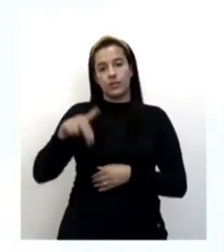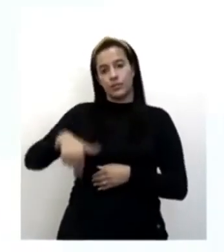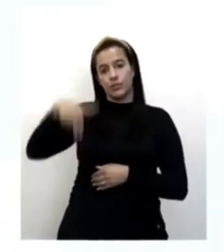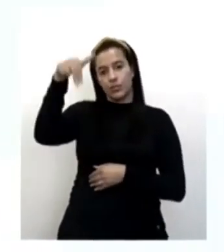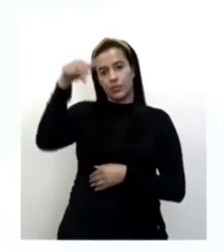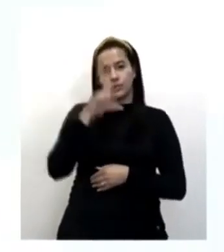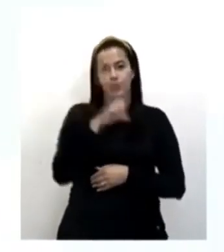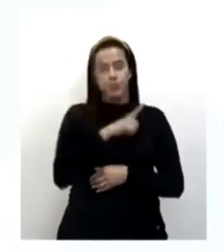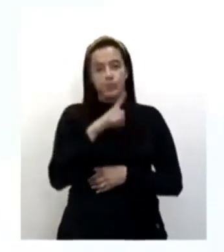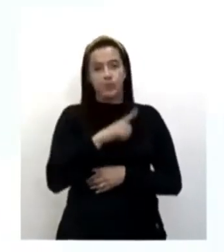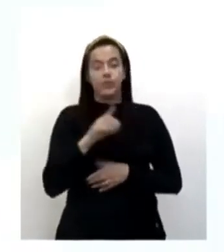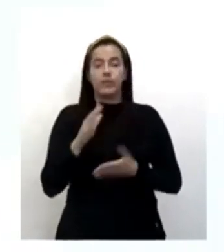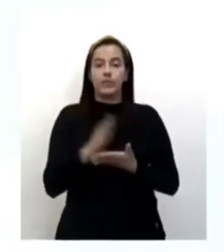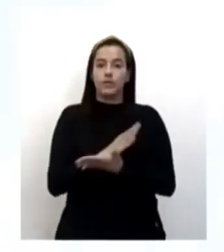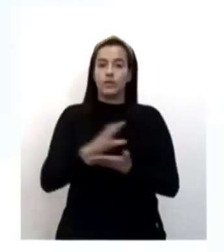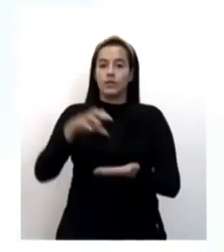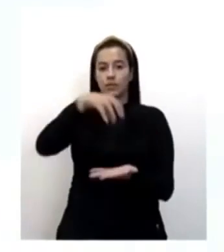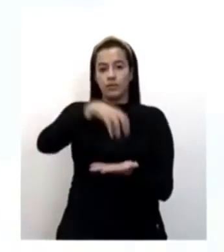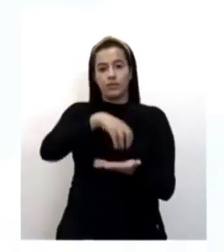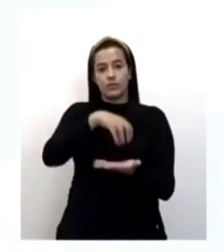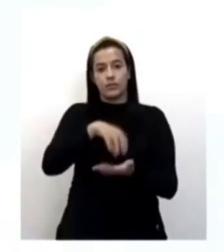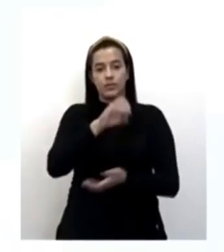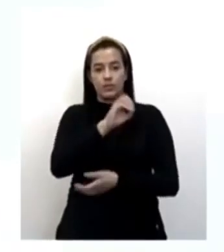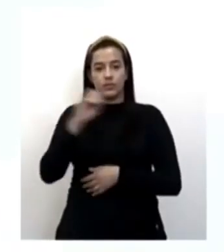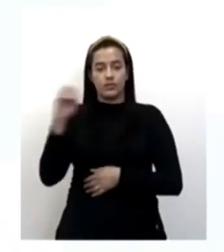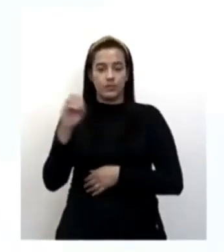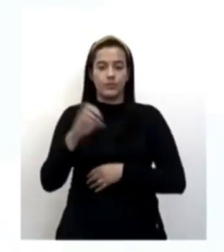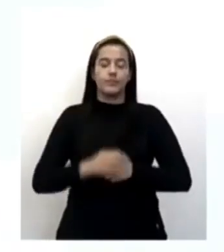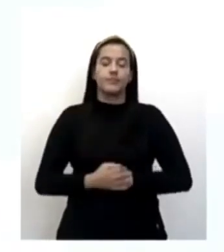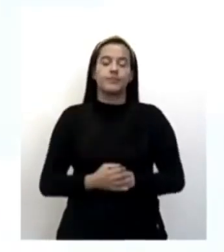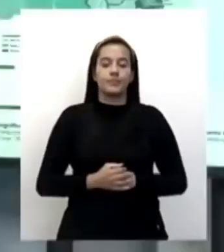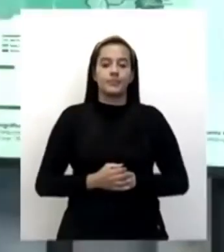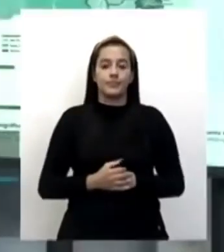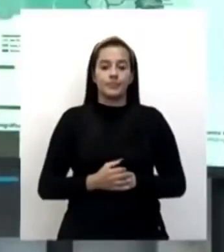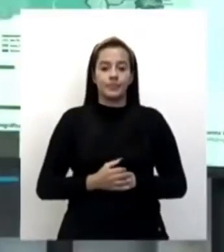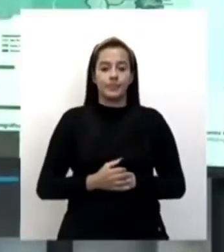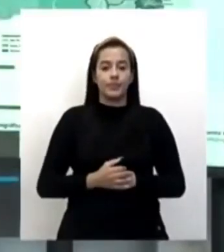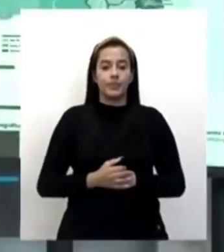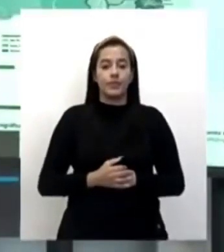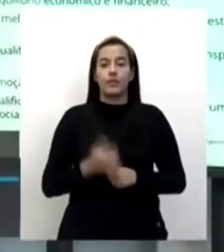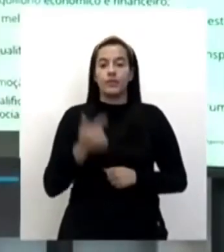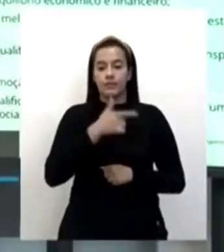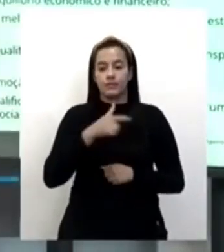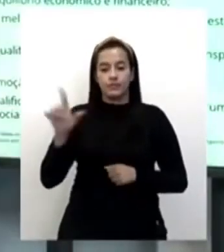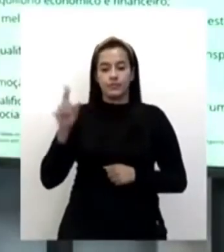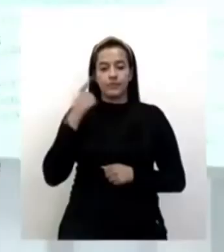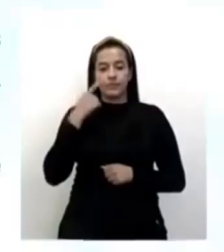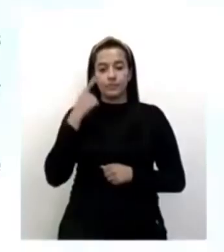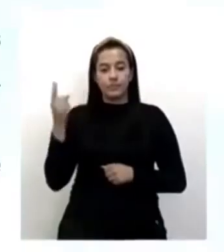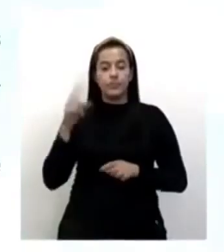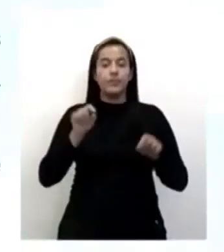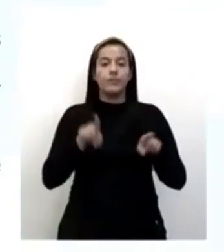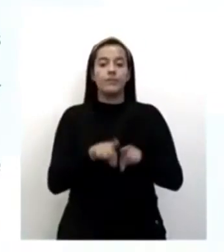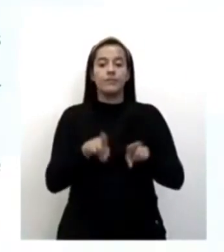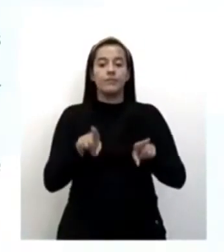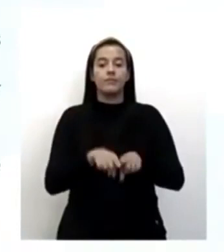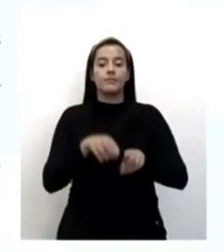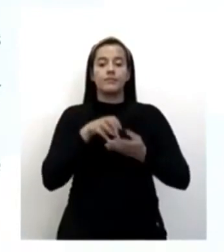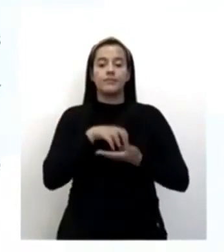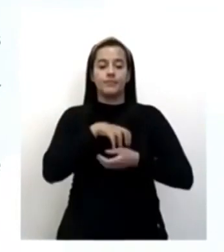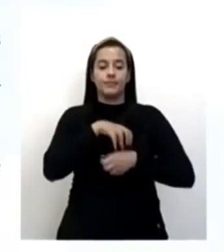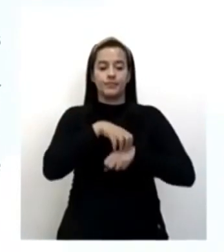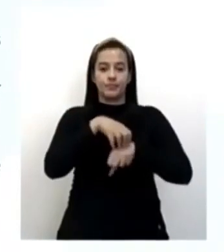um pouco também na região centro-oeste, tá certo? Vamos lá para a próxima tela, que aí nós vamos ver aí o transporte